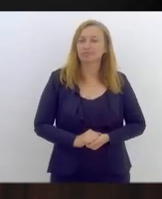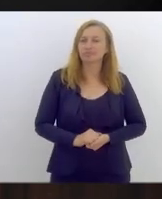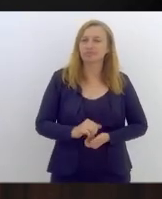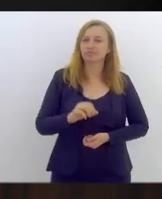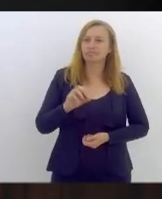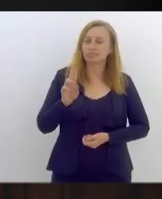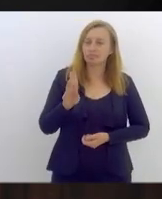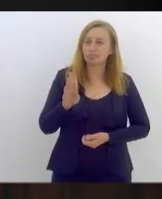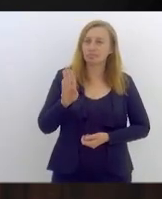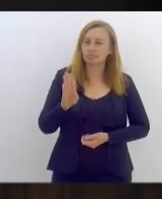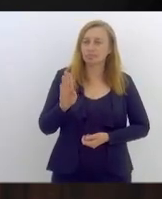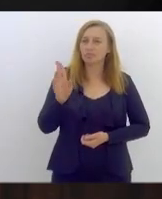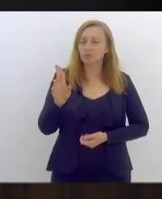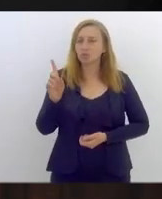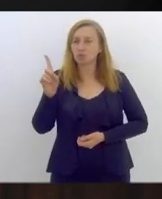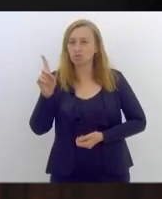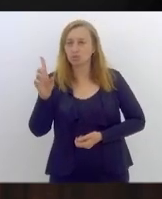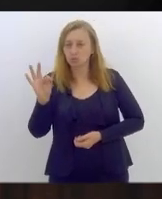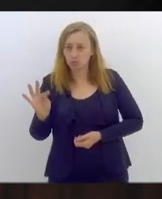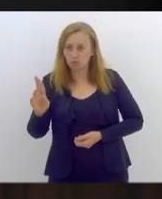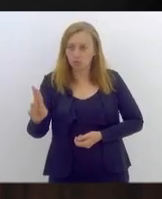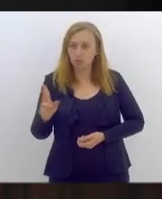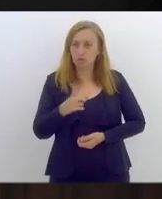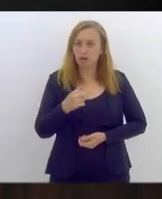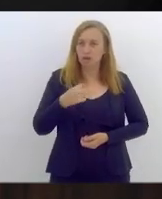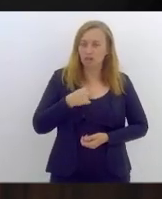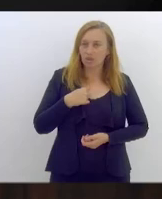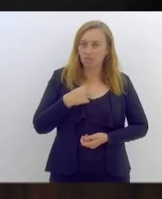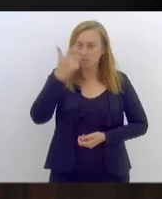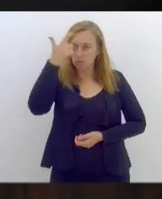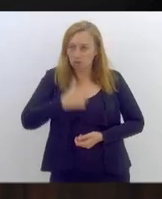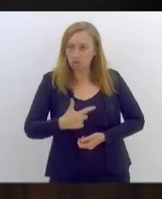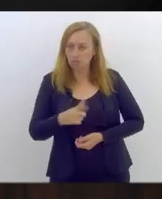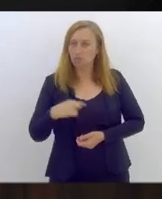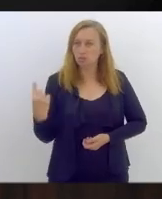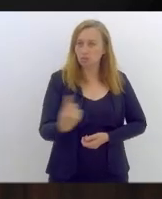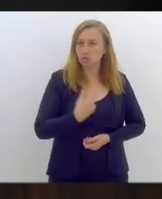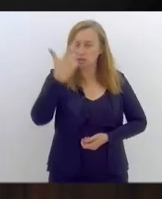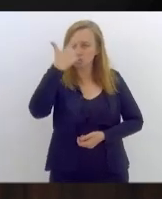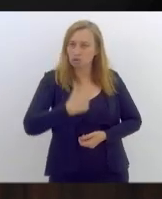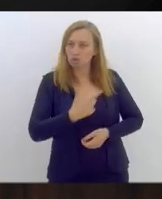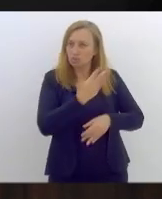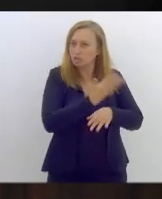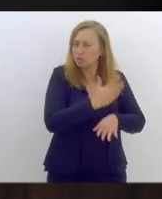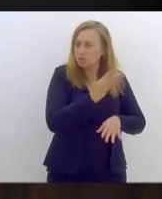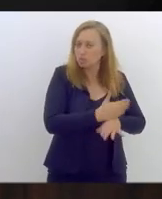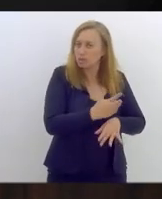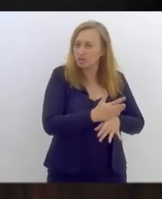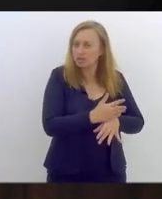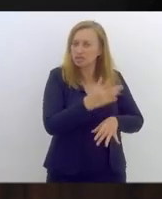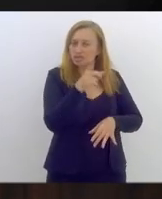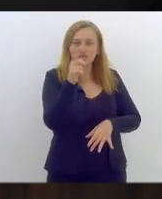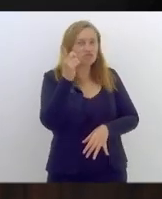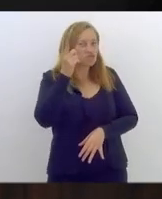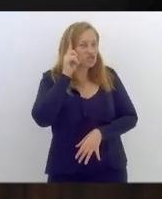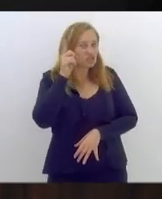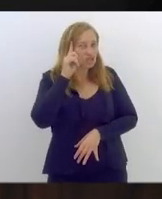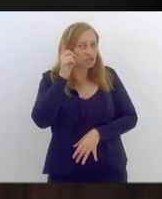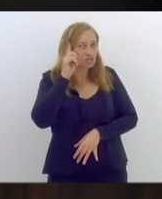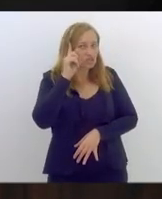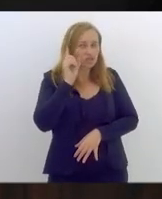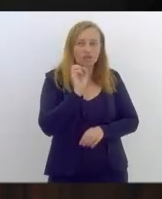Ubuntu do eu sou porque nós somos se revela na sua prática diária, ao